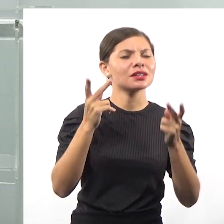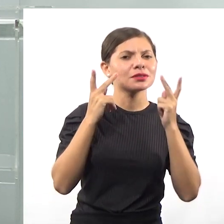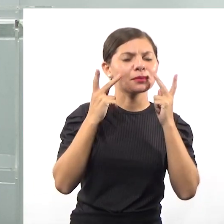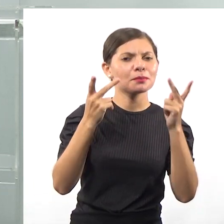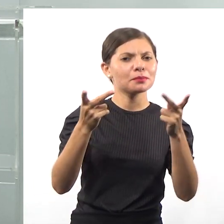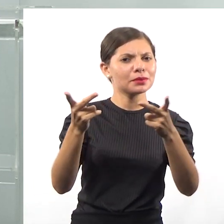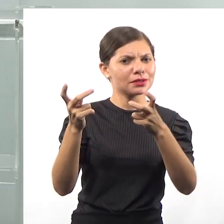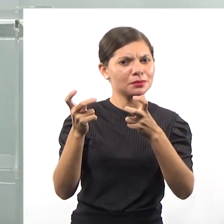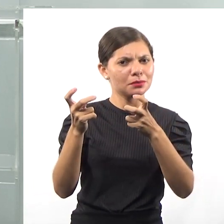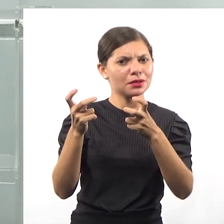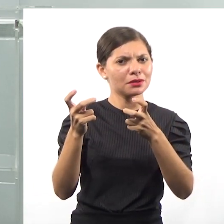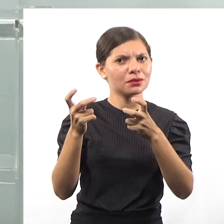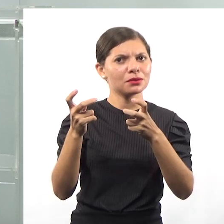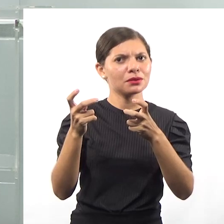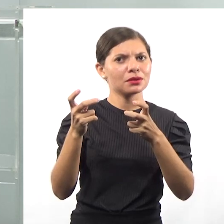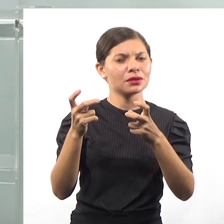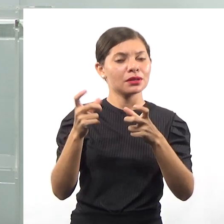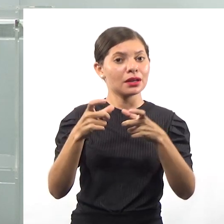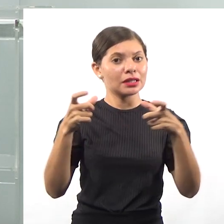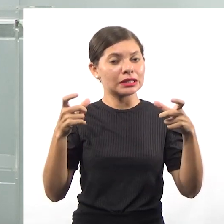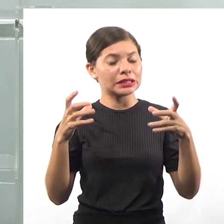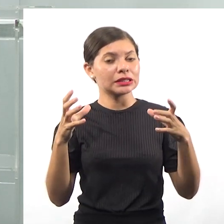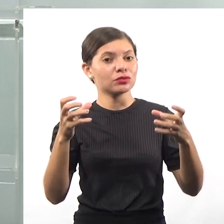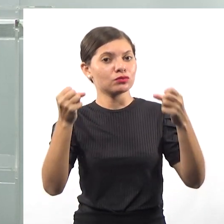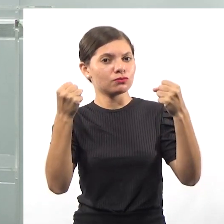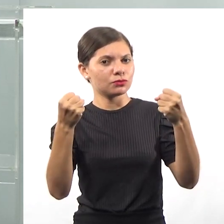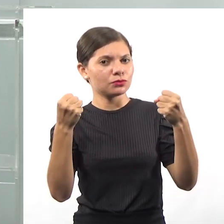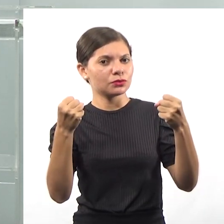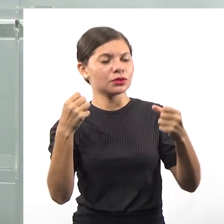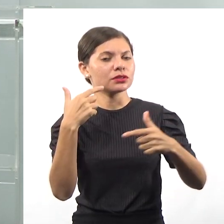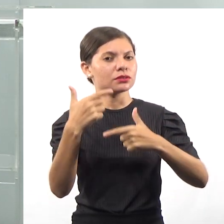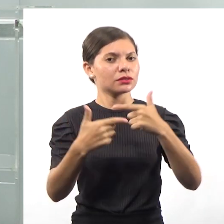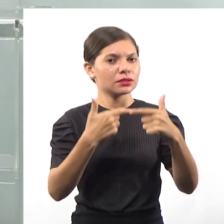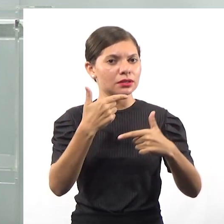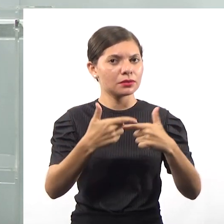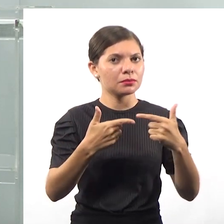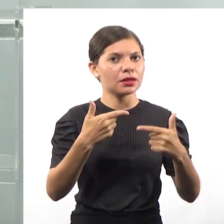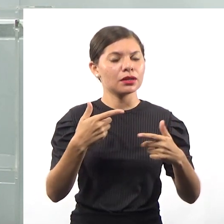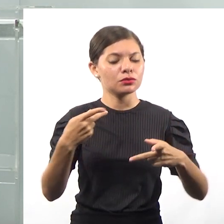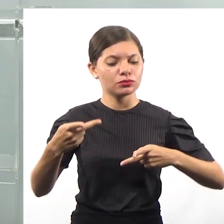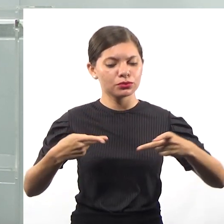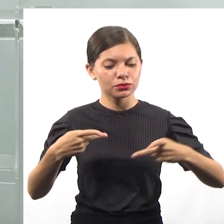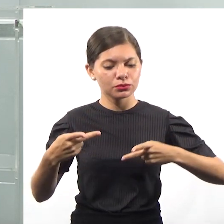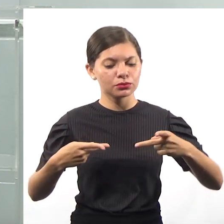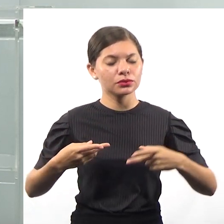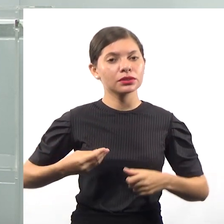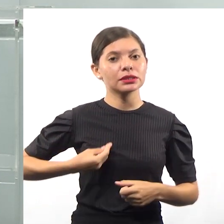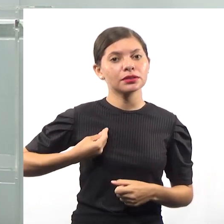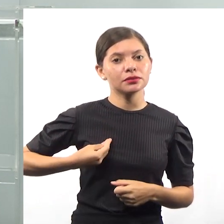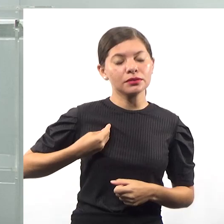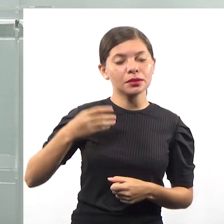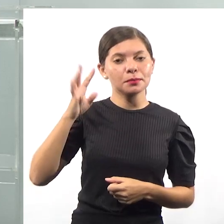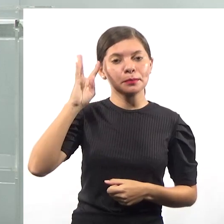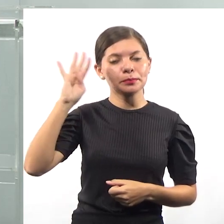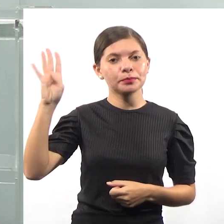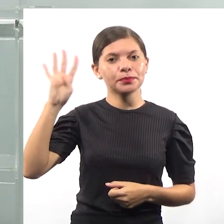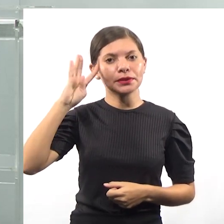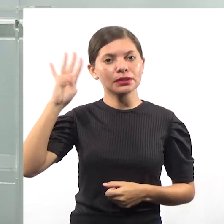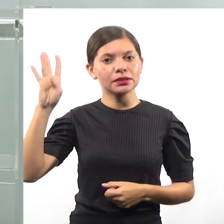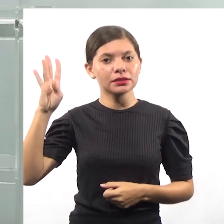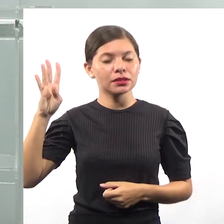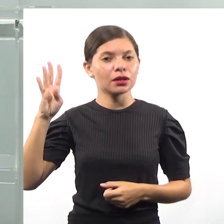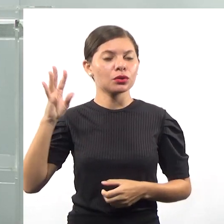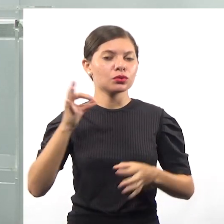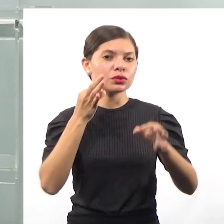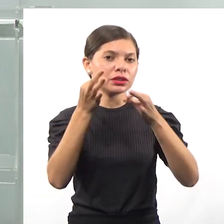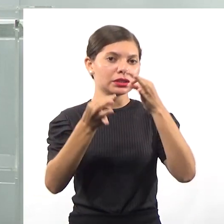há uma grande força baseada no trabalho, no projeto de vida e para a reflexão crítica. Então,